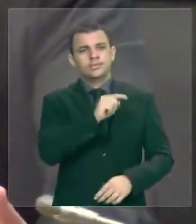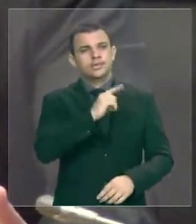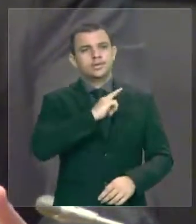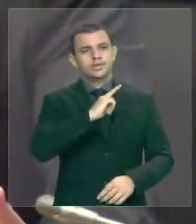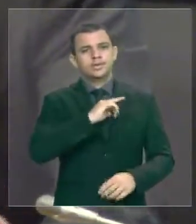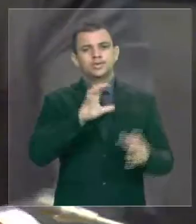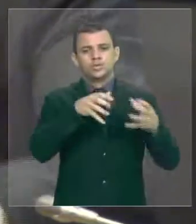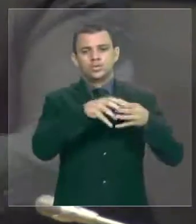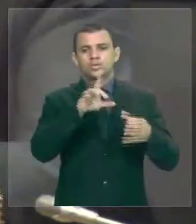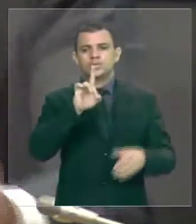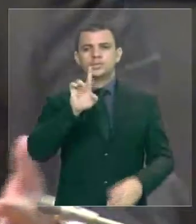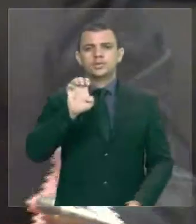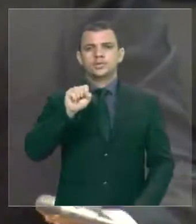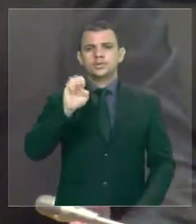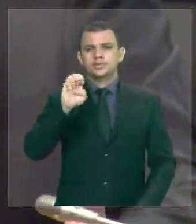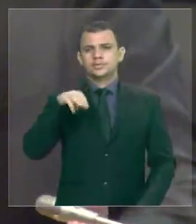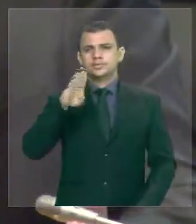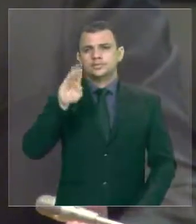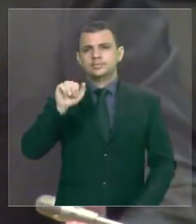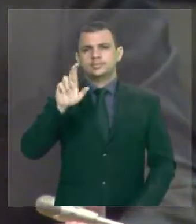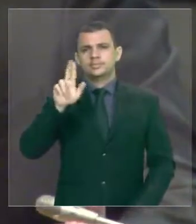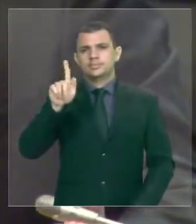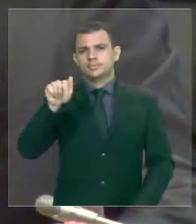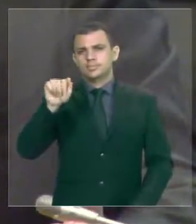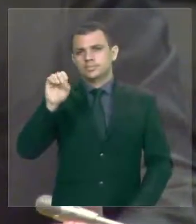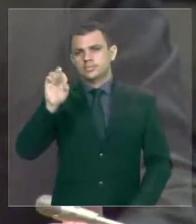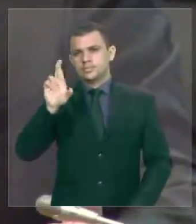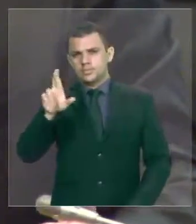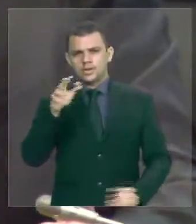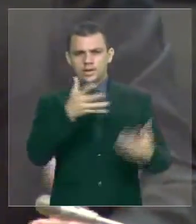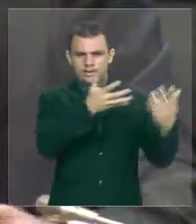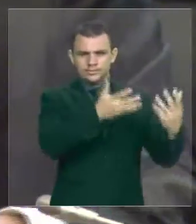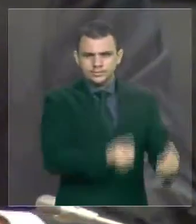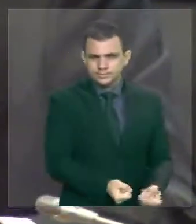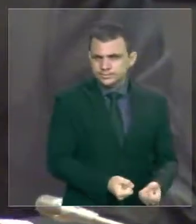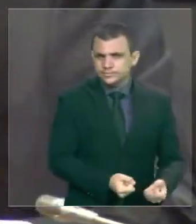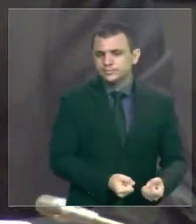desembargadores, possam cair numa armadilha dessa.